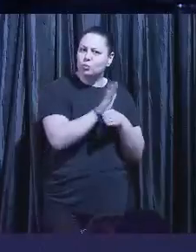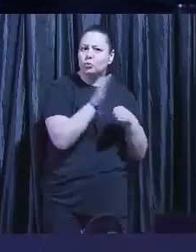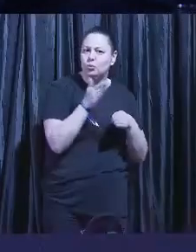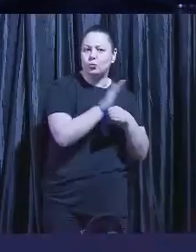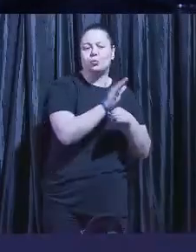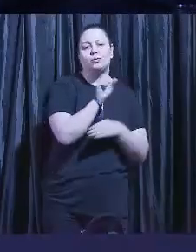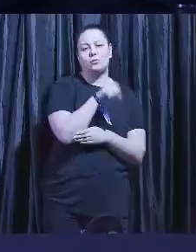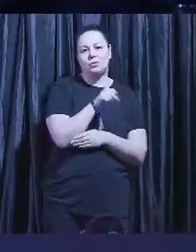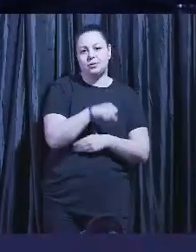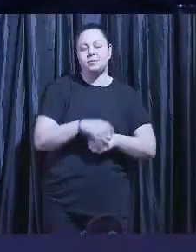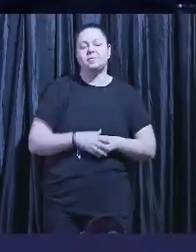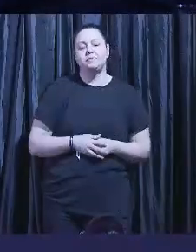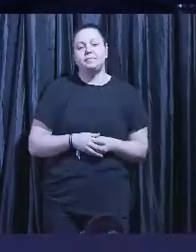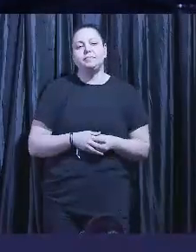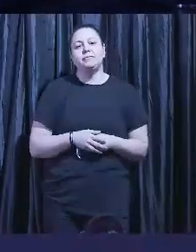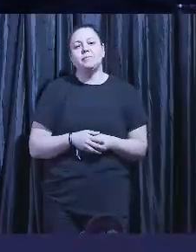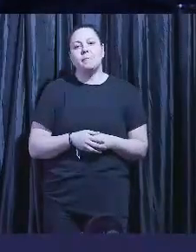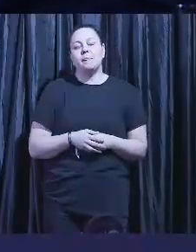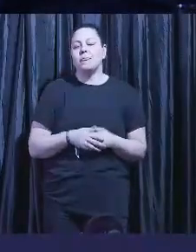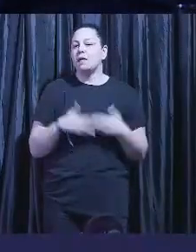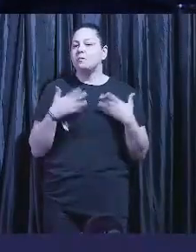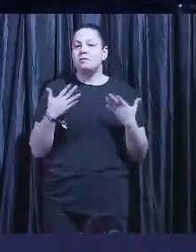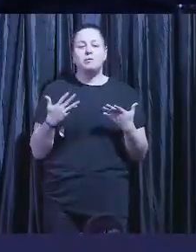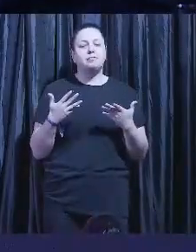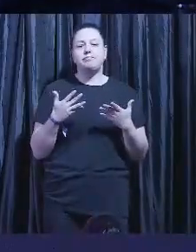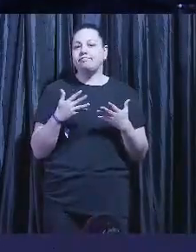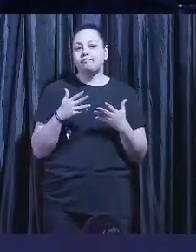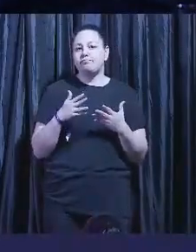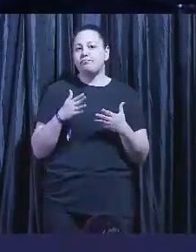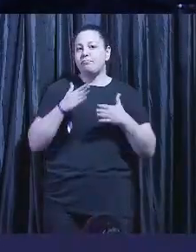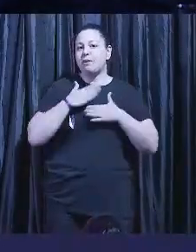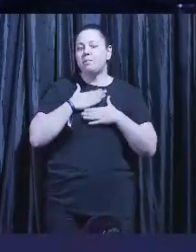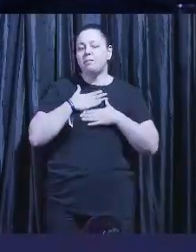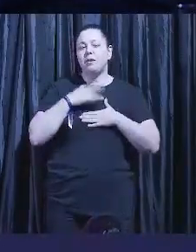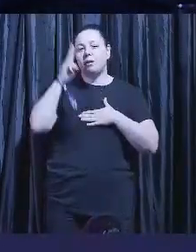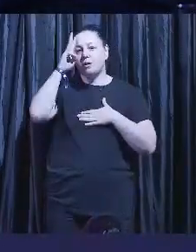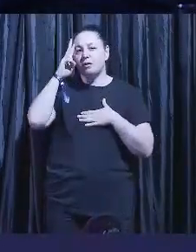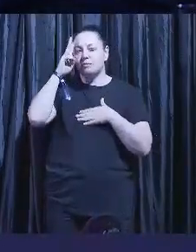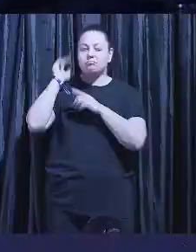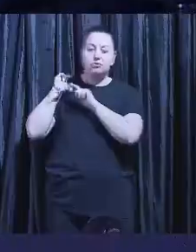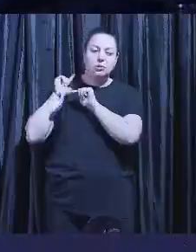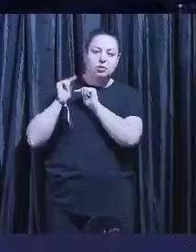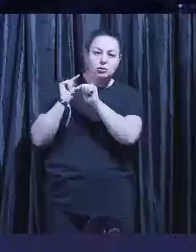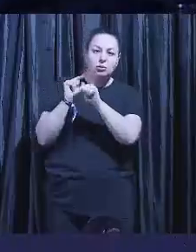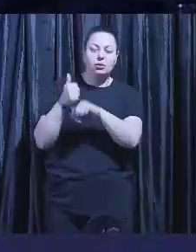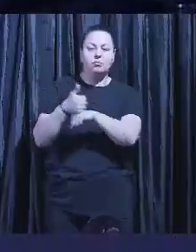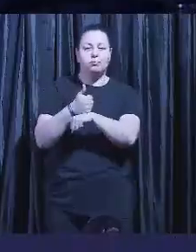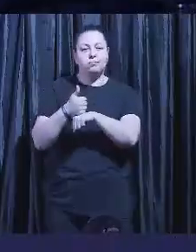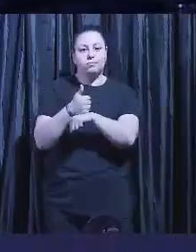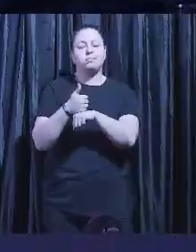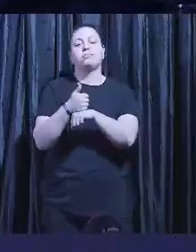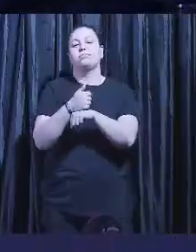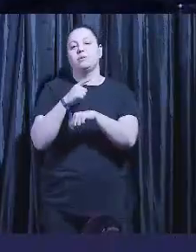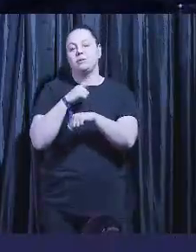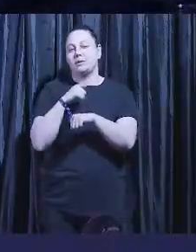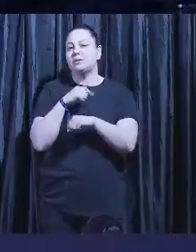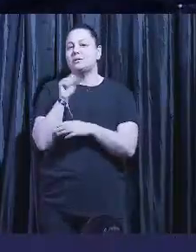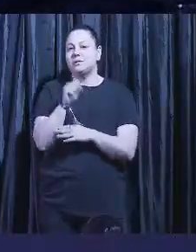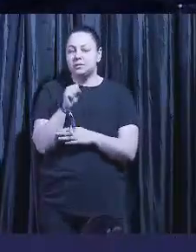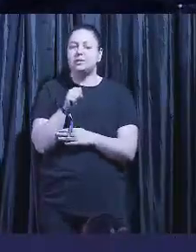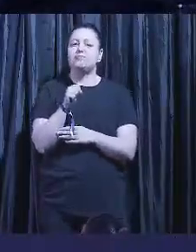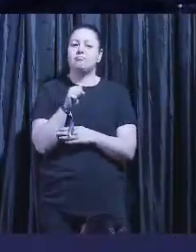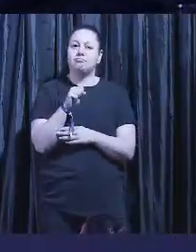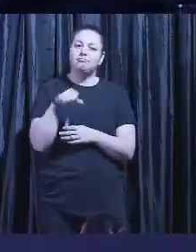posso. Enfim, basicamente, a minha trajetória profissional perpassa, né, tanto